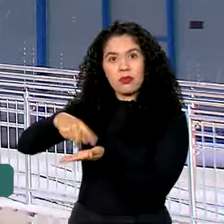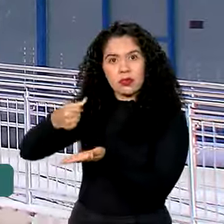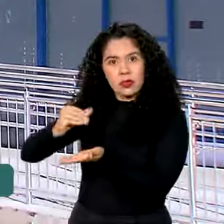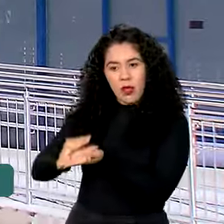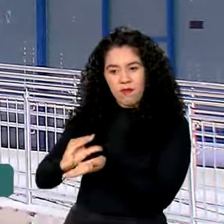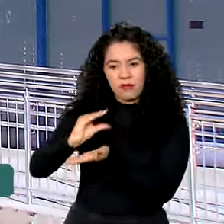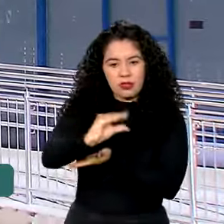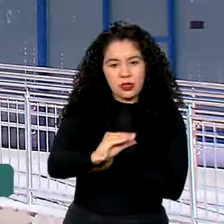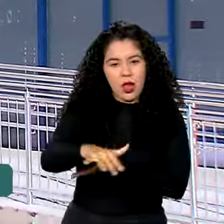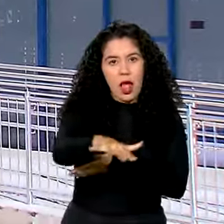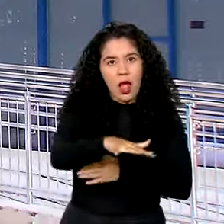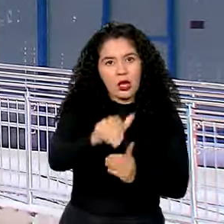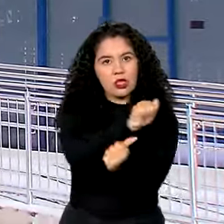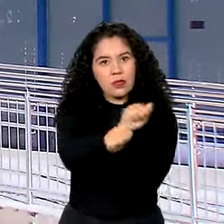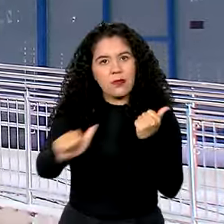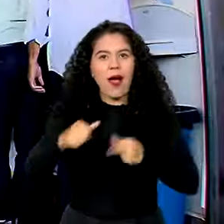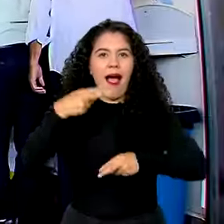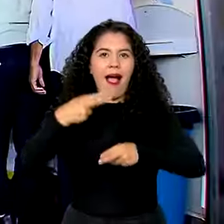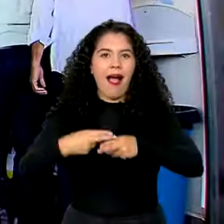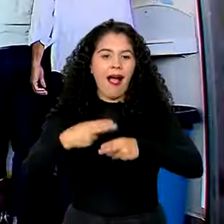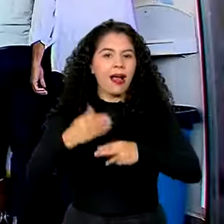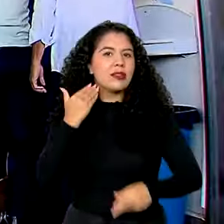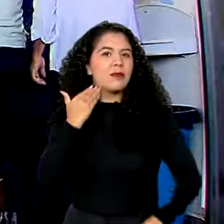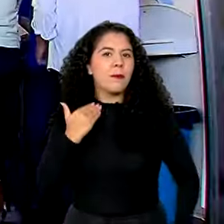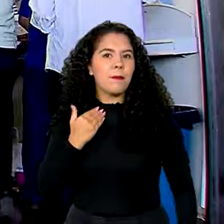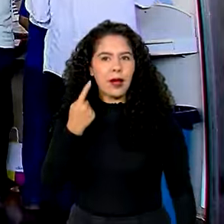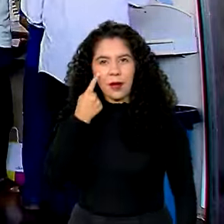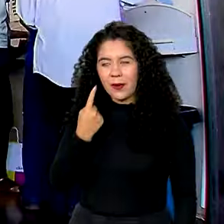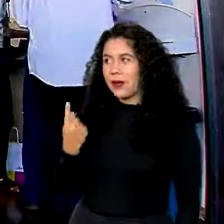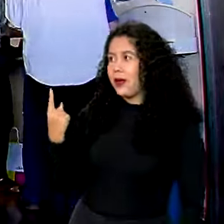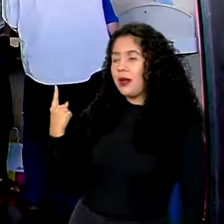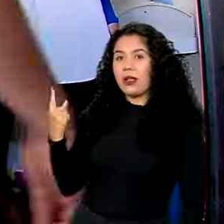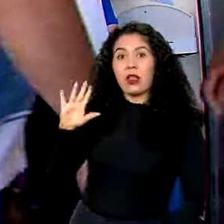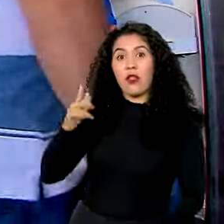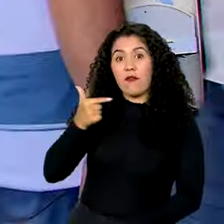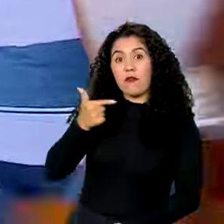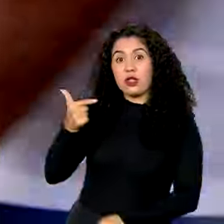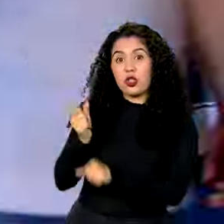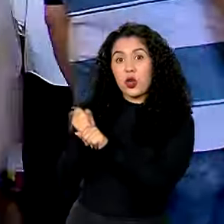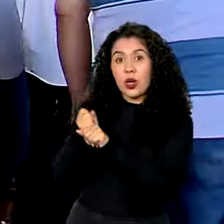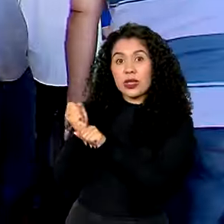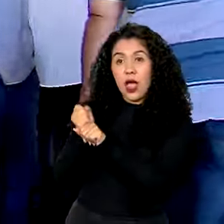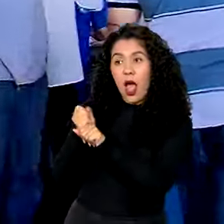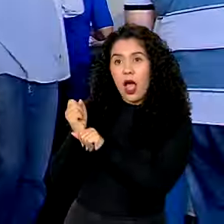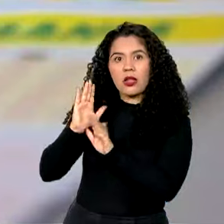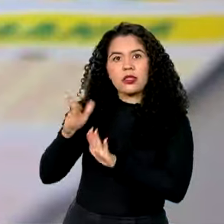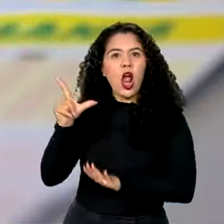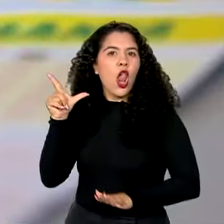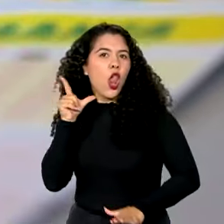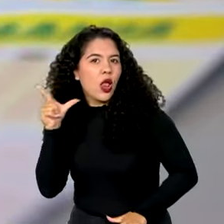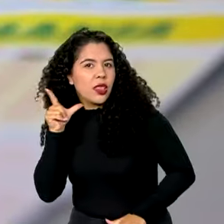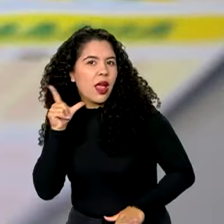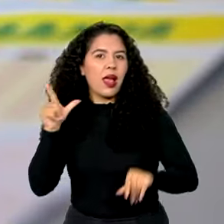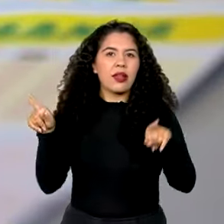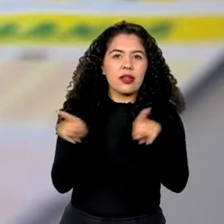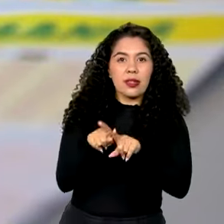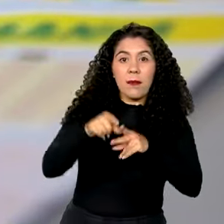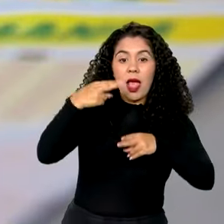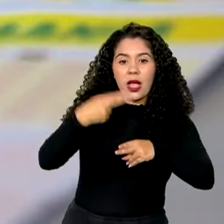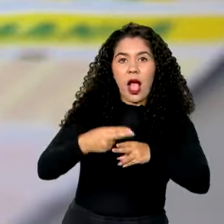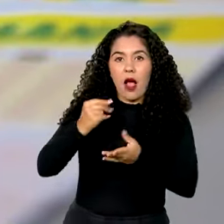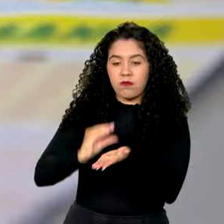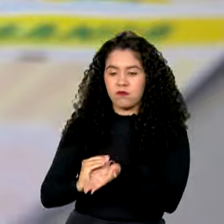brasileiro é a Caixa Econômica Federal. Nos últimos 22 anos, a Caixa e as loterias Caixa destinaram mais